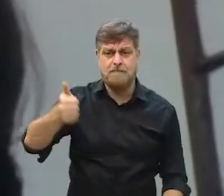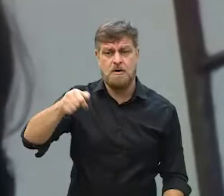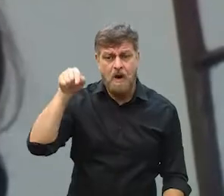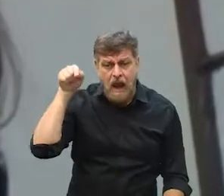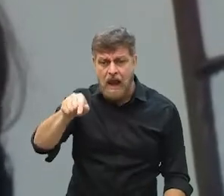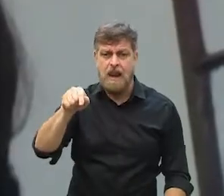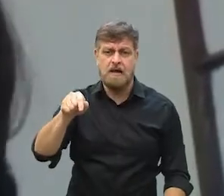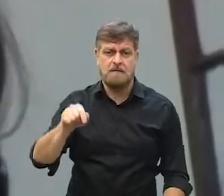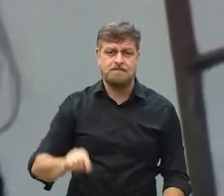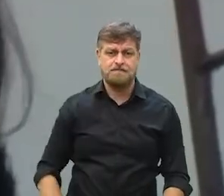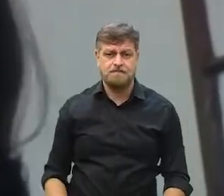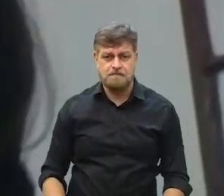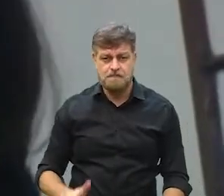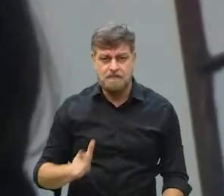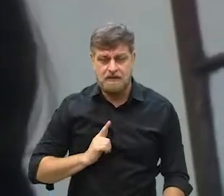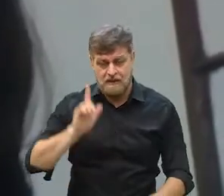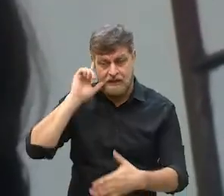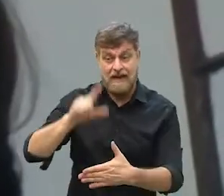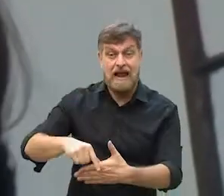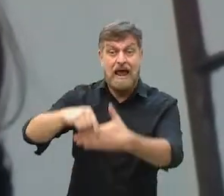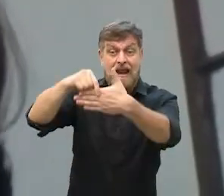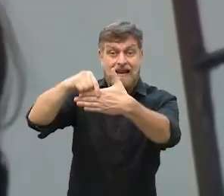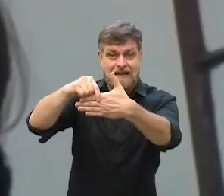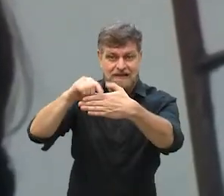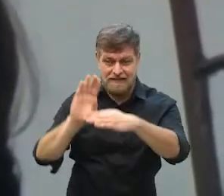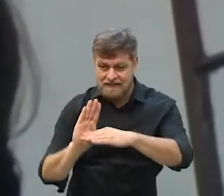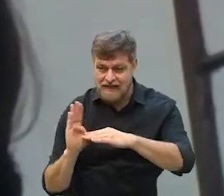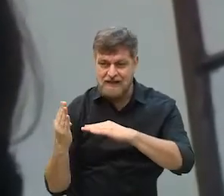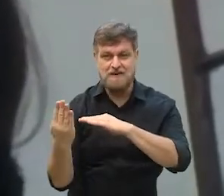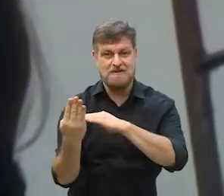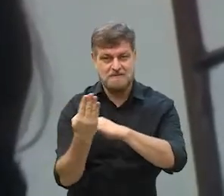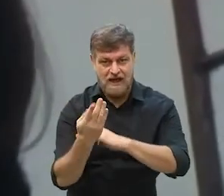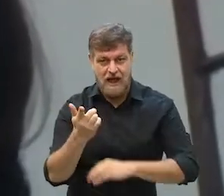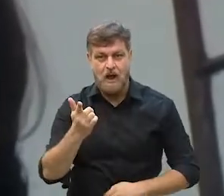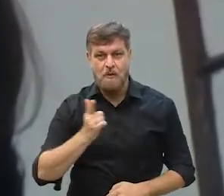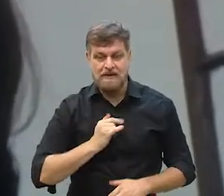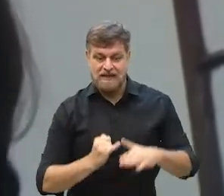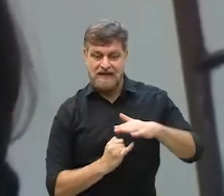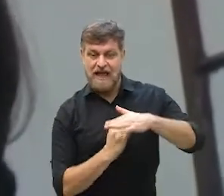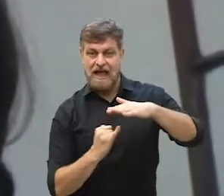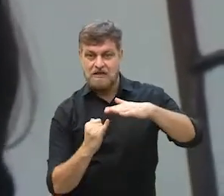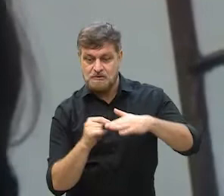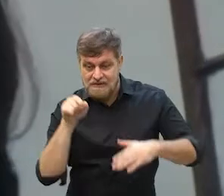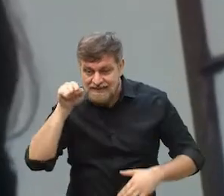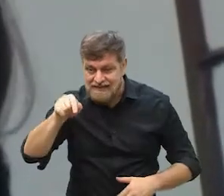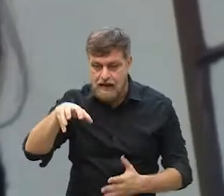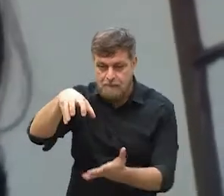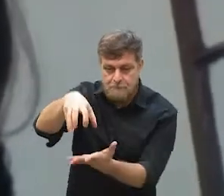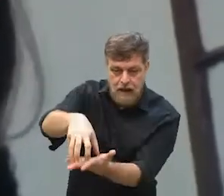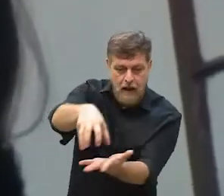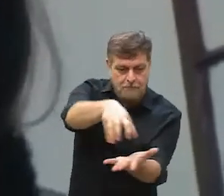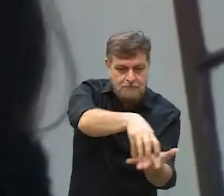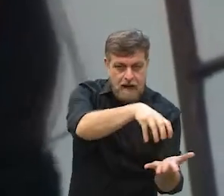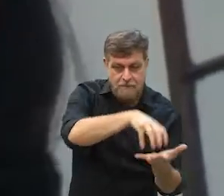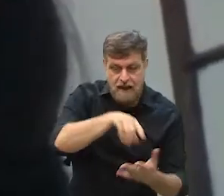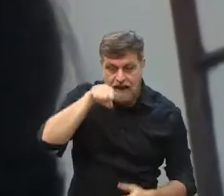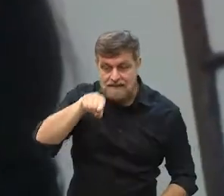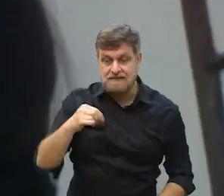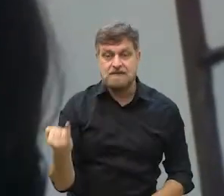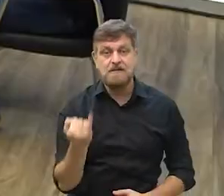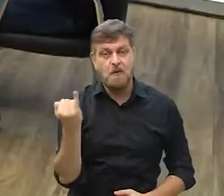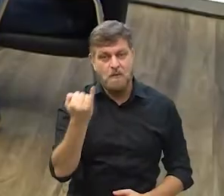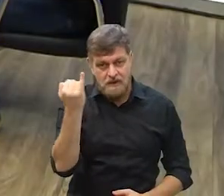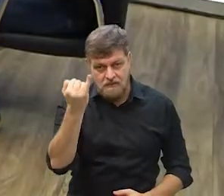comunidades, vias as lideranças comunitárias, vias as instituições que são instituições importantes para